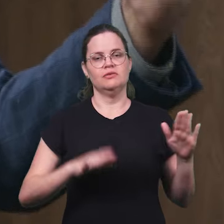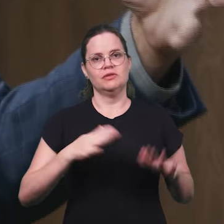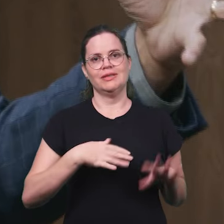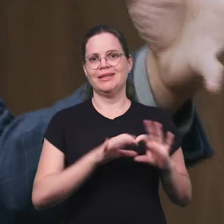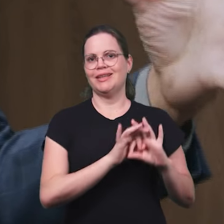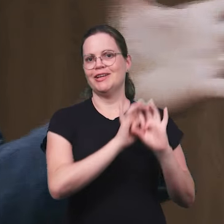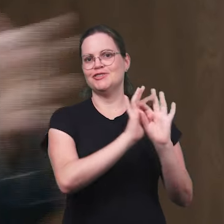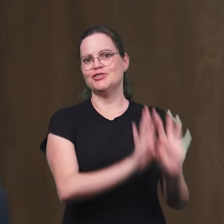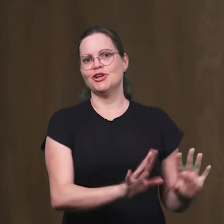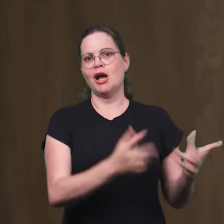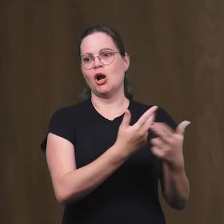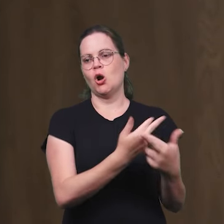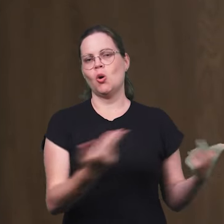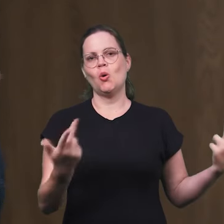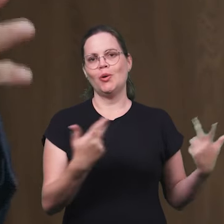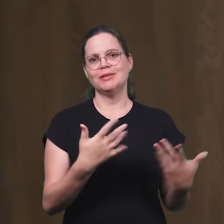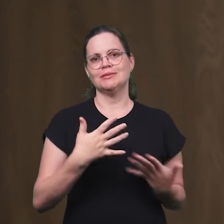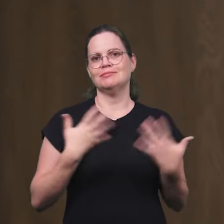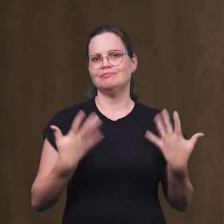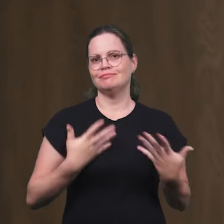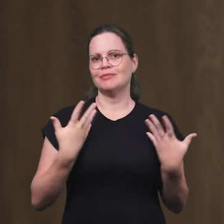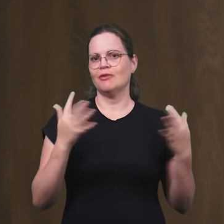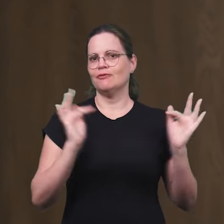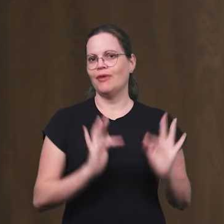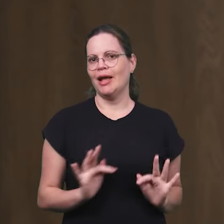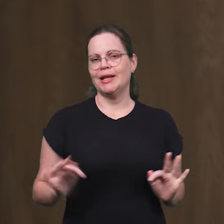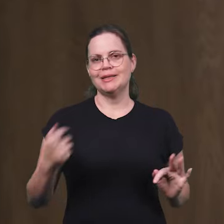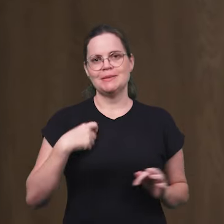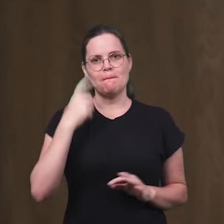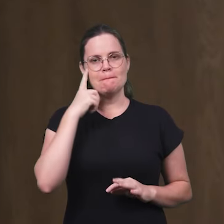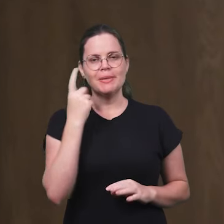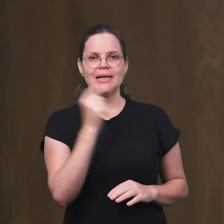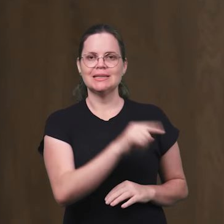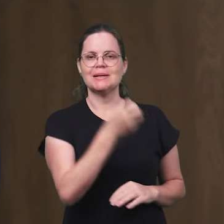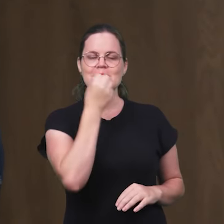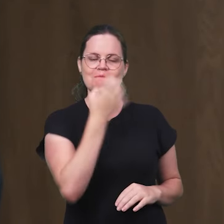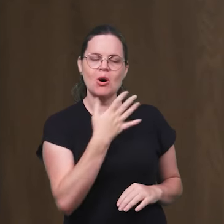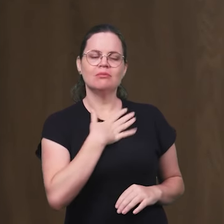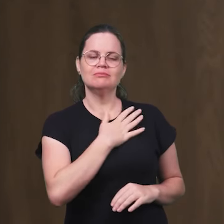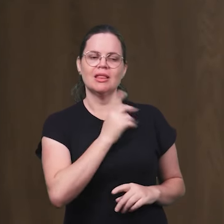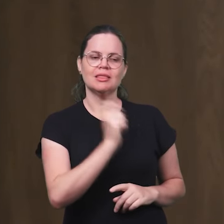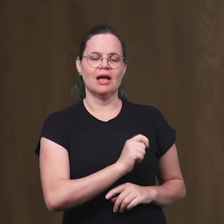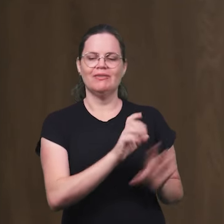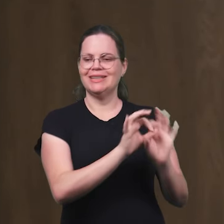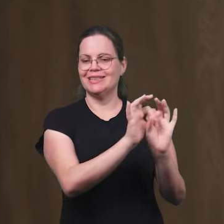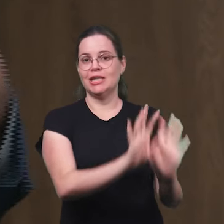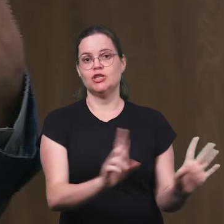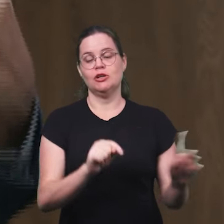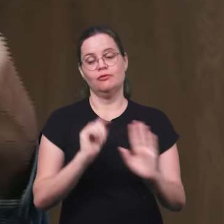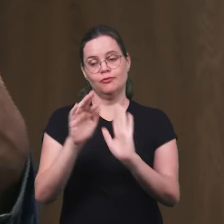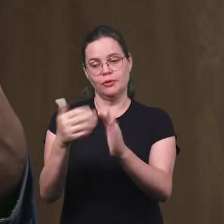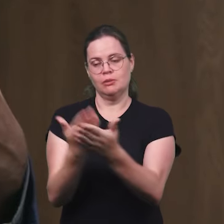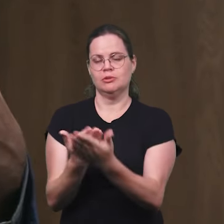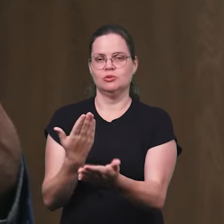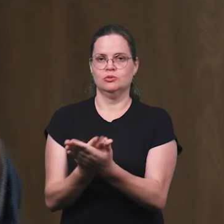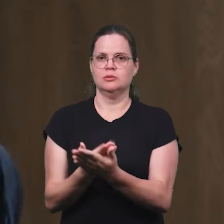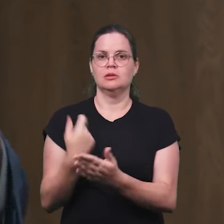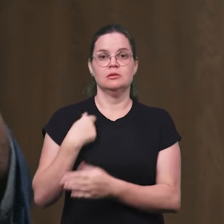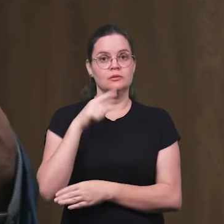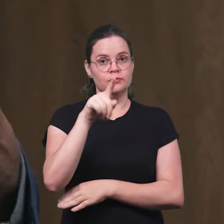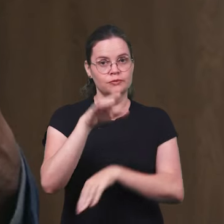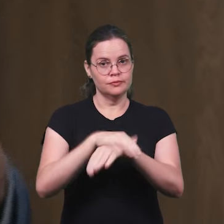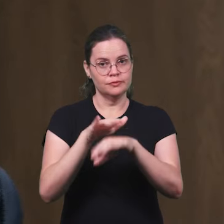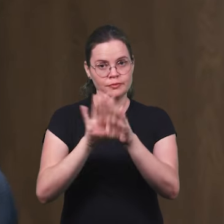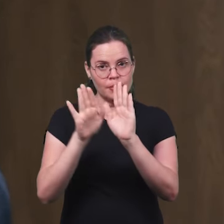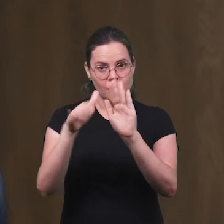né? Fisicamente, vamos pensar assim, para estudar. Então, foque na sua melhoria. Se você está melhorando, você